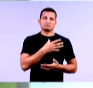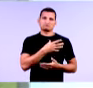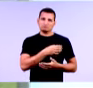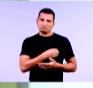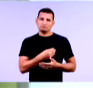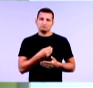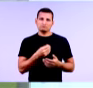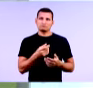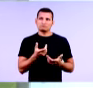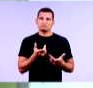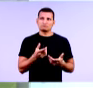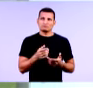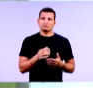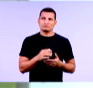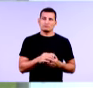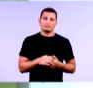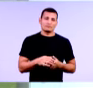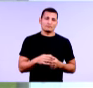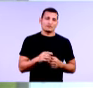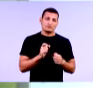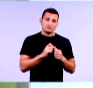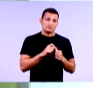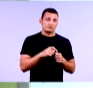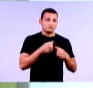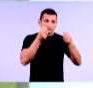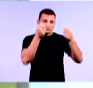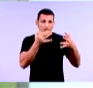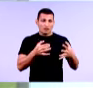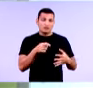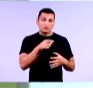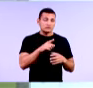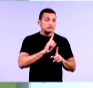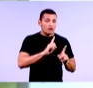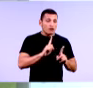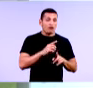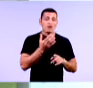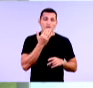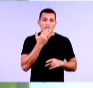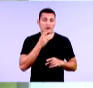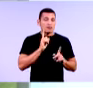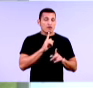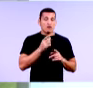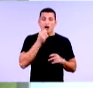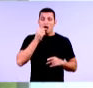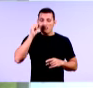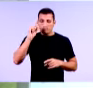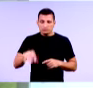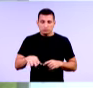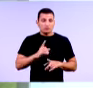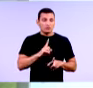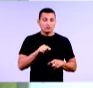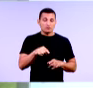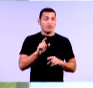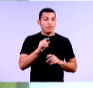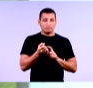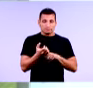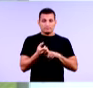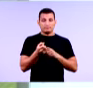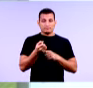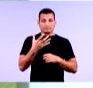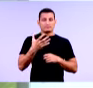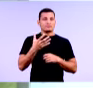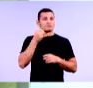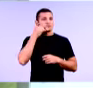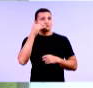isso com ele, isso aqui não serve para comer e nem para jogar na água e nem jogar no chão, isso serve para ligar. E em